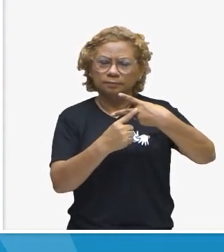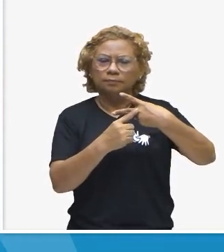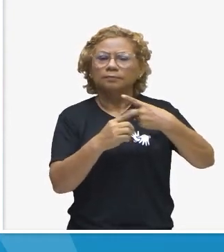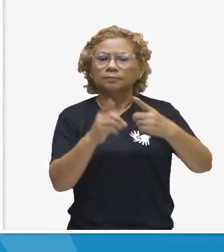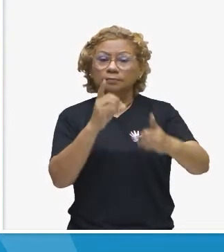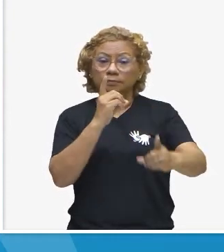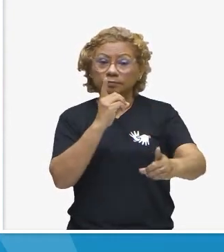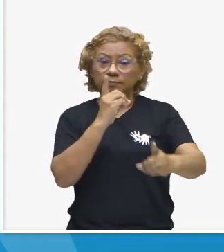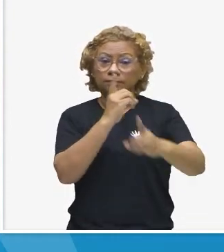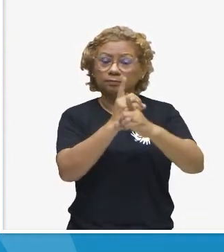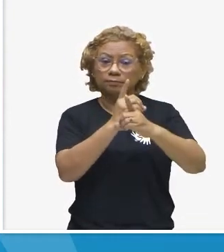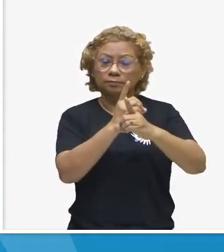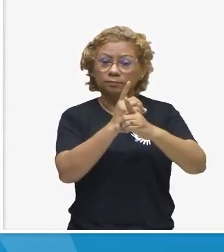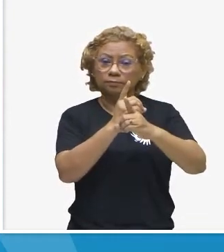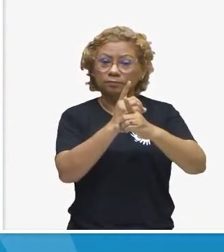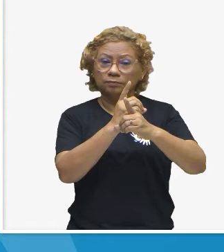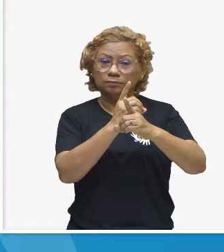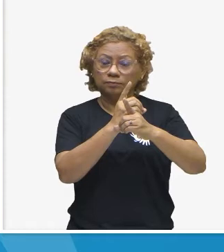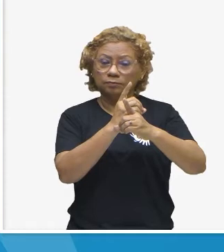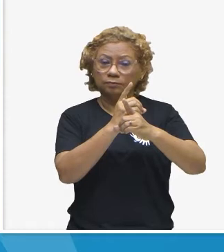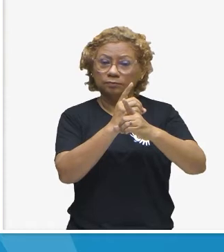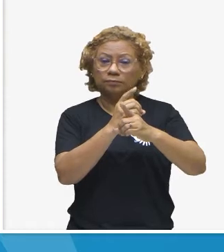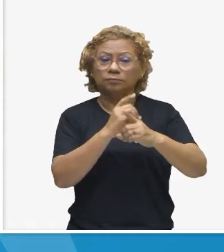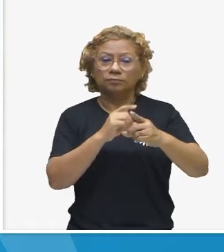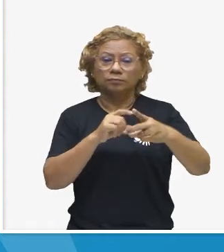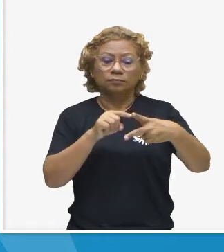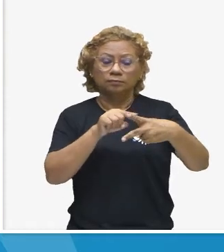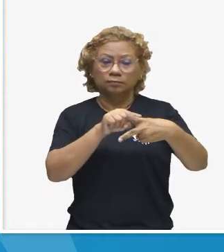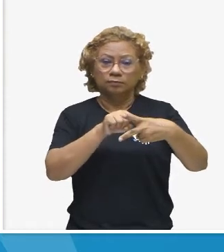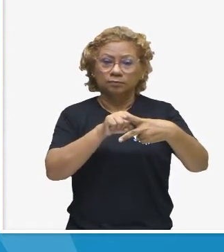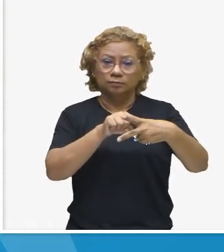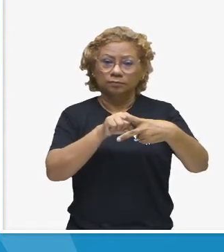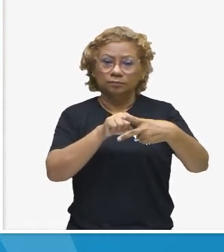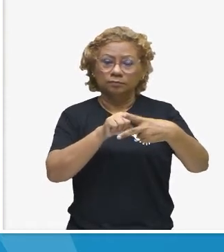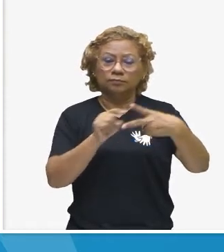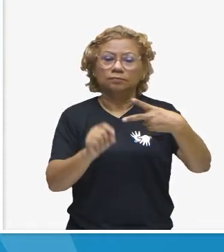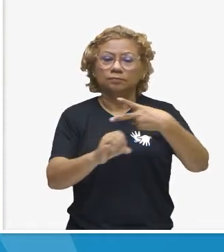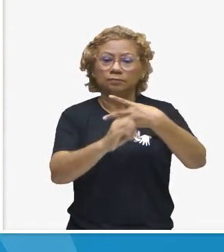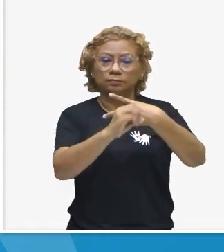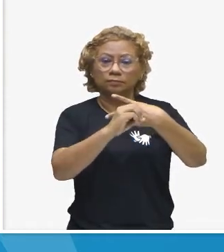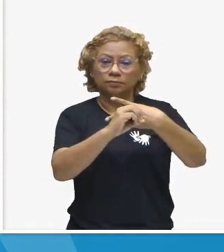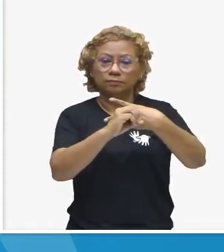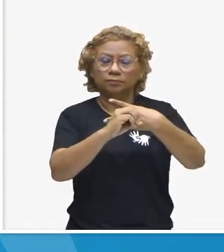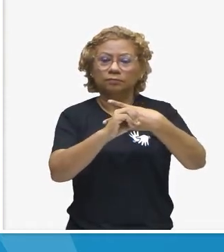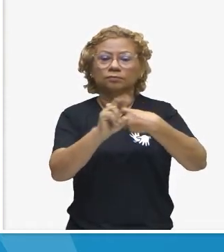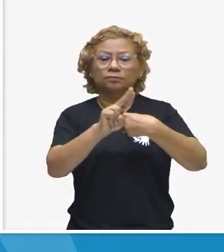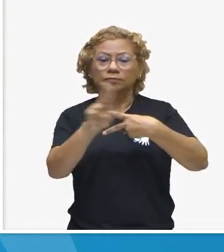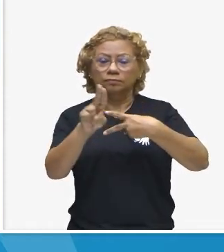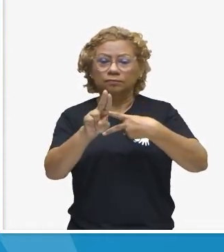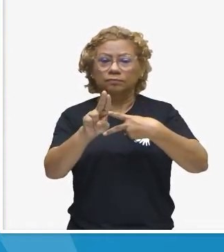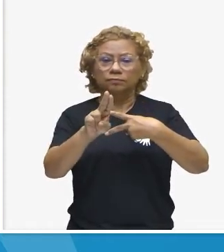duas semirretas, esse pontinho aqui, também é chamado de vértice.